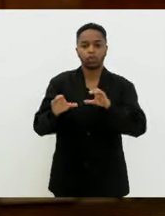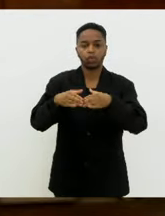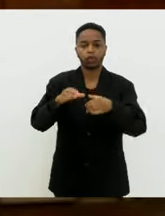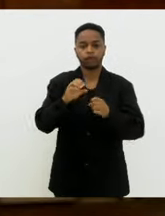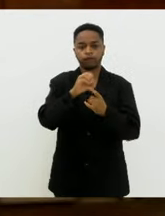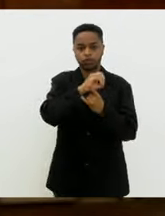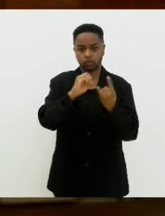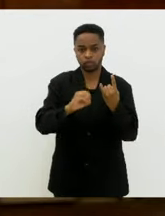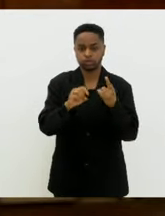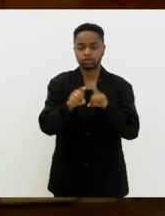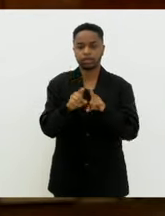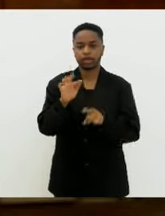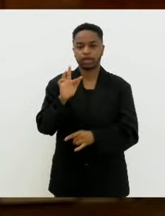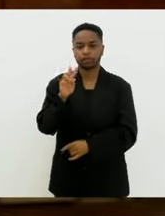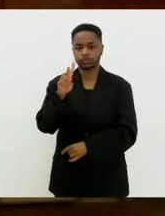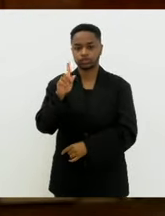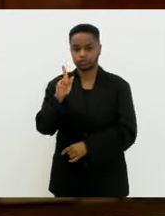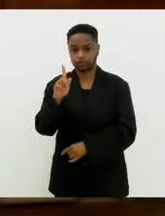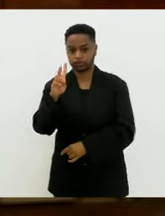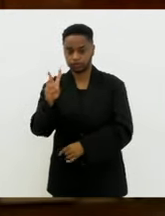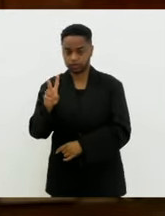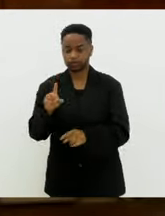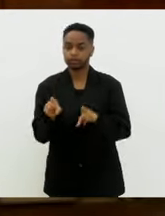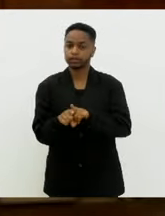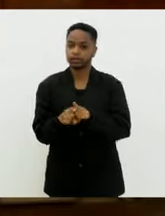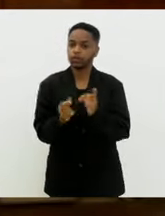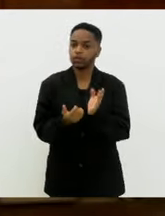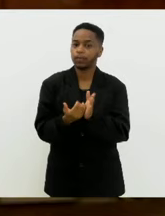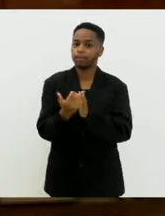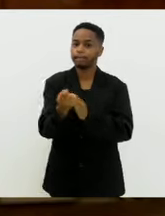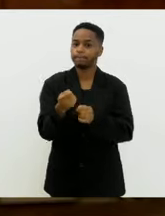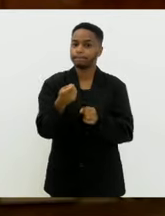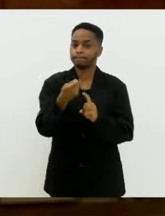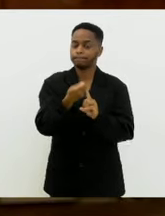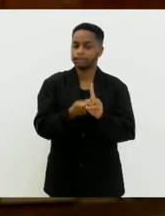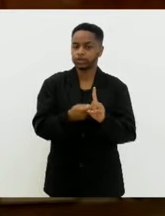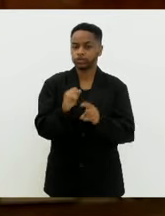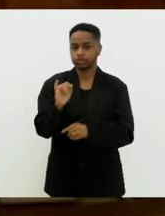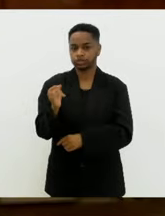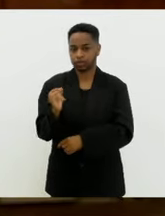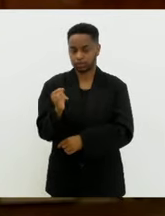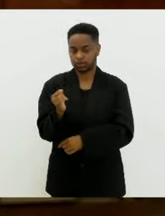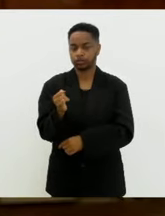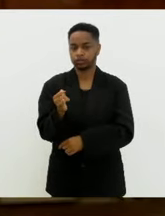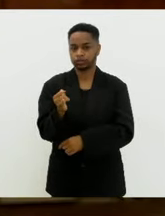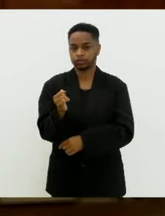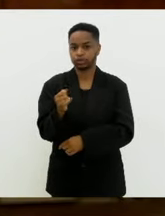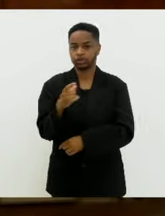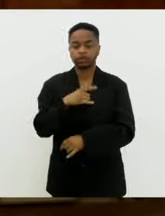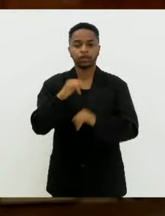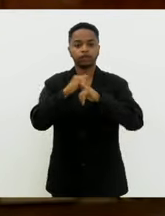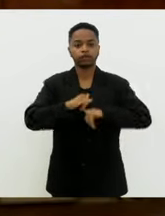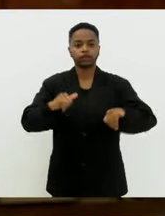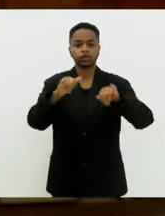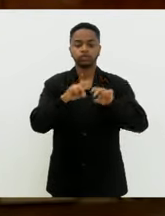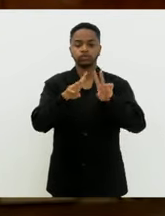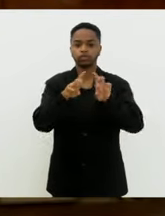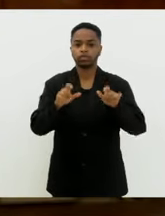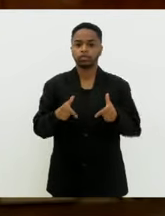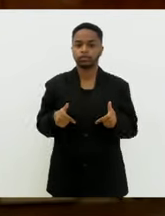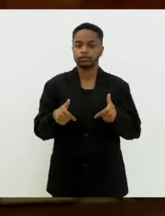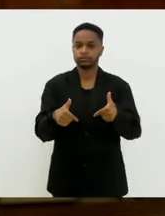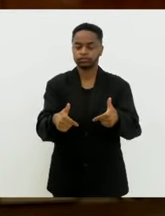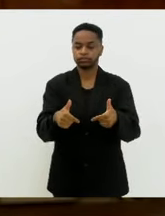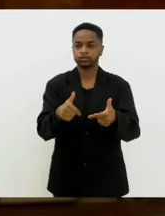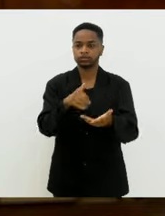da Fundação Getúlio Vargas. Desde o mês de janeiro, inclusive, há notícias sobre a atuação